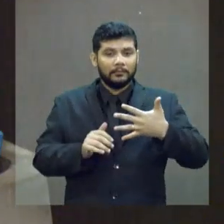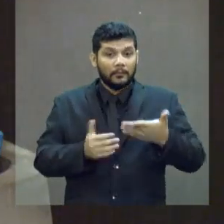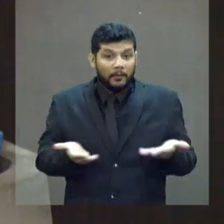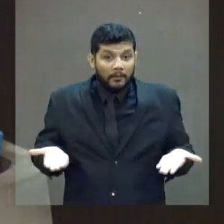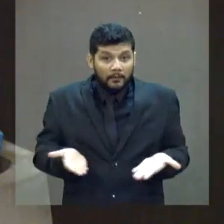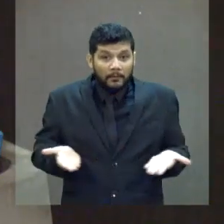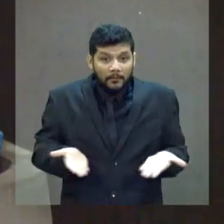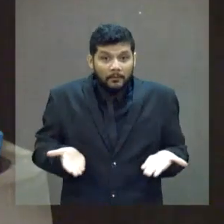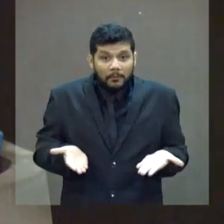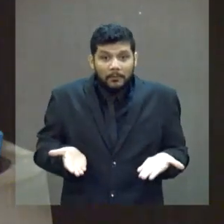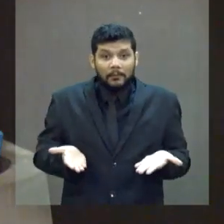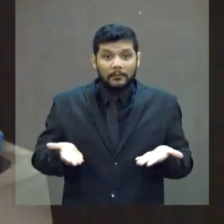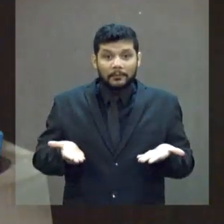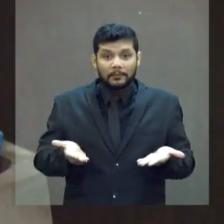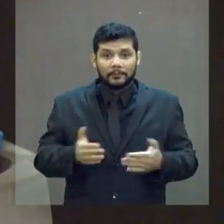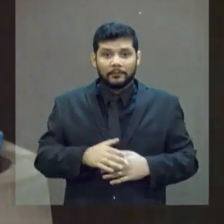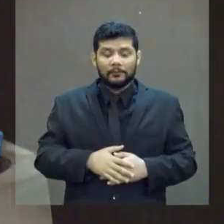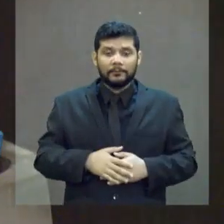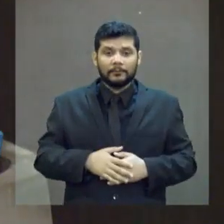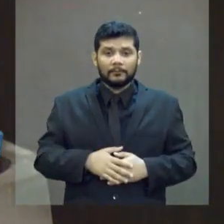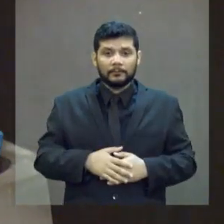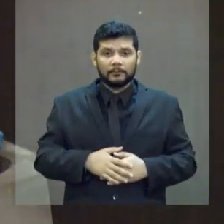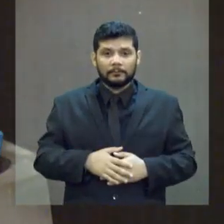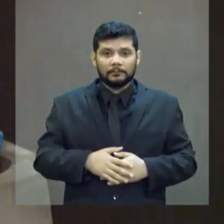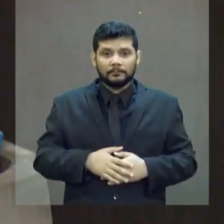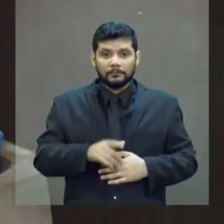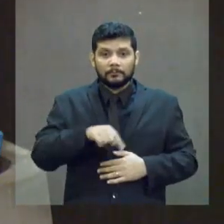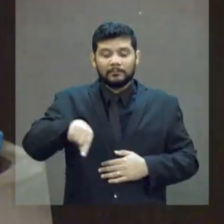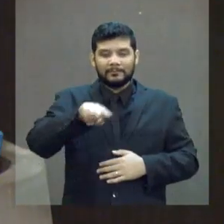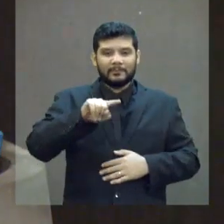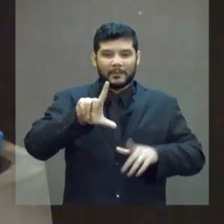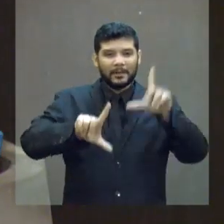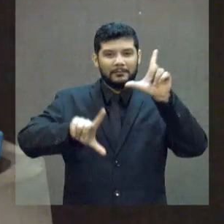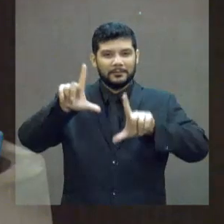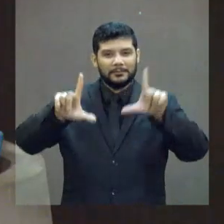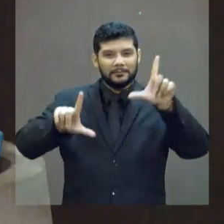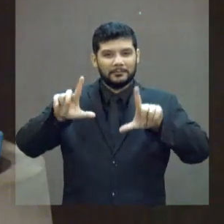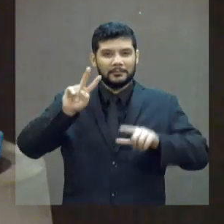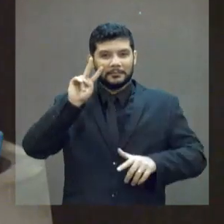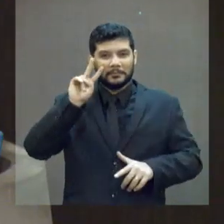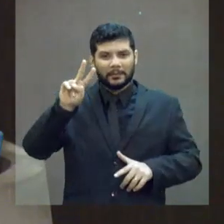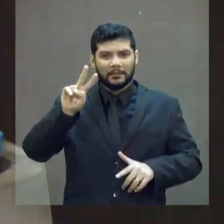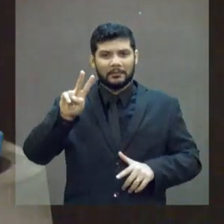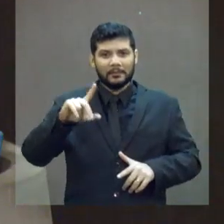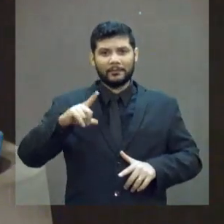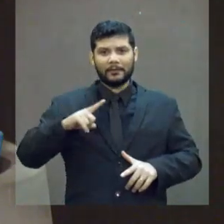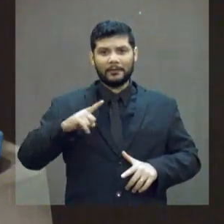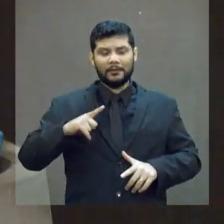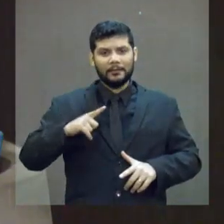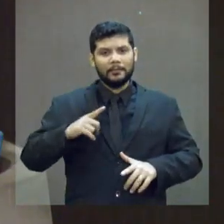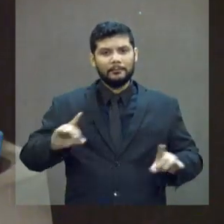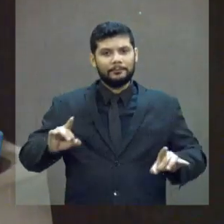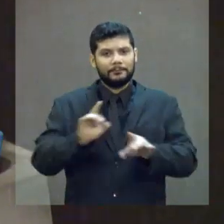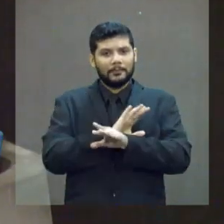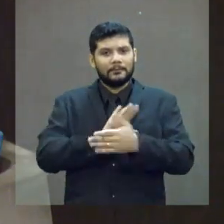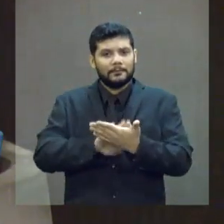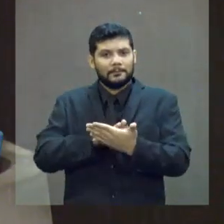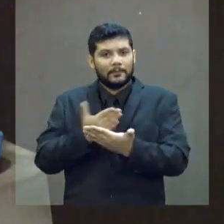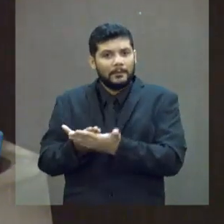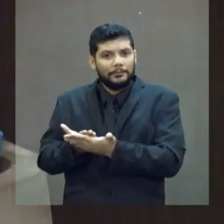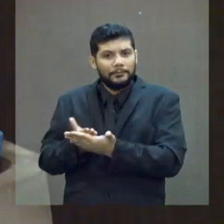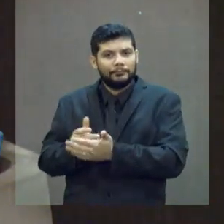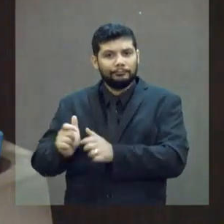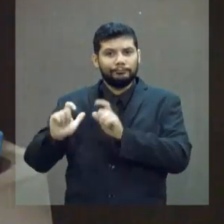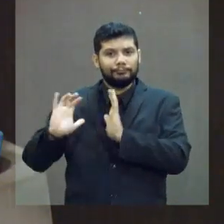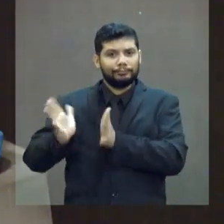nesse momento, inclusive, aqueles que nos veem pela TV Assembleia, contando com a ajuda do intérprete em